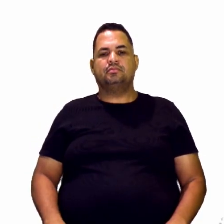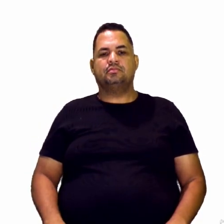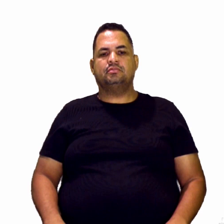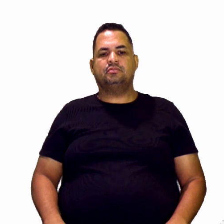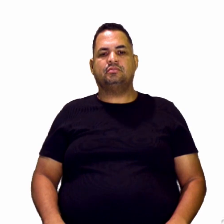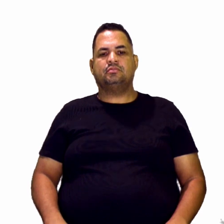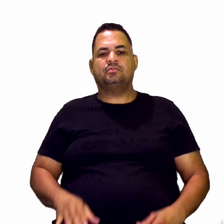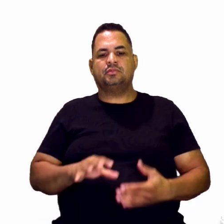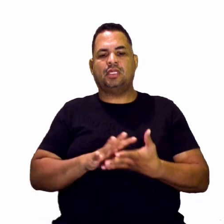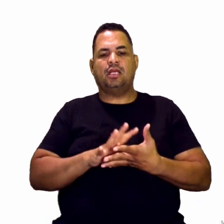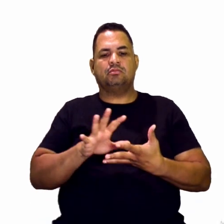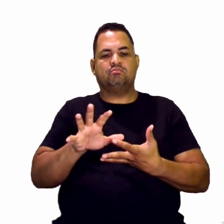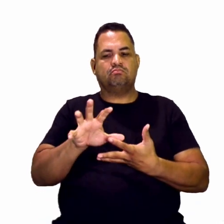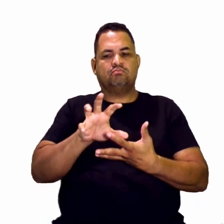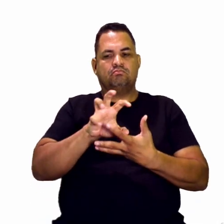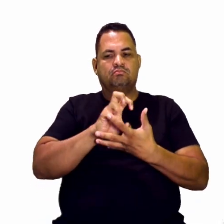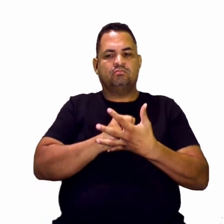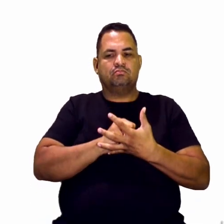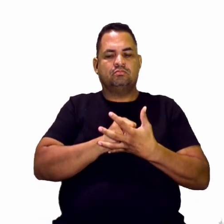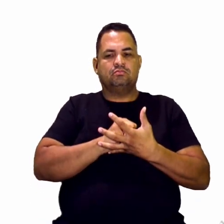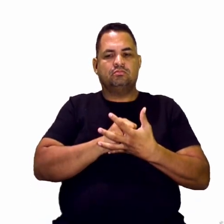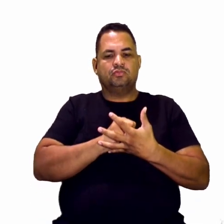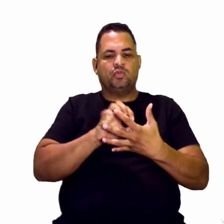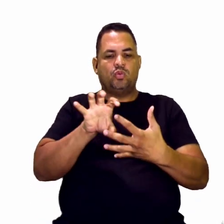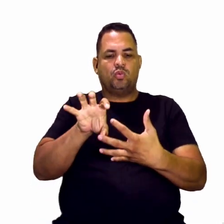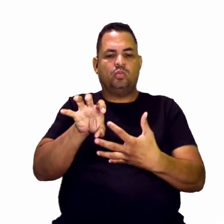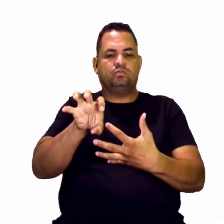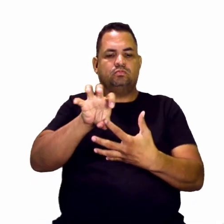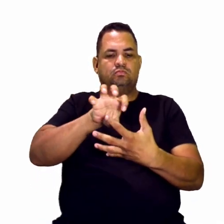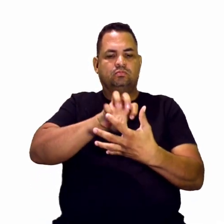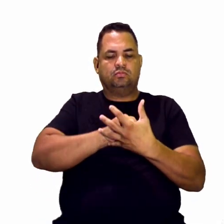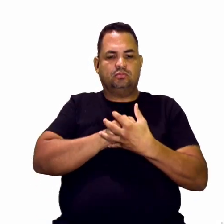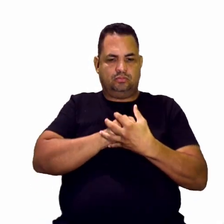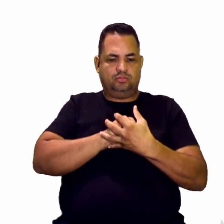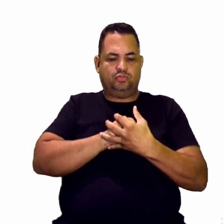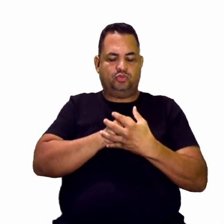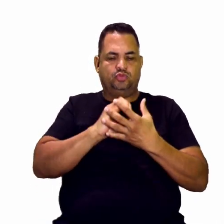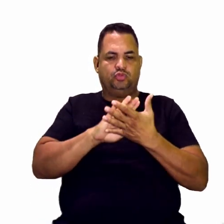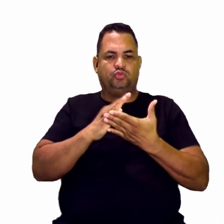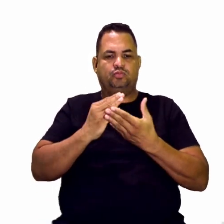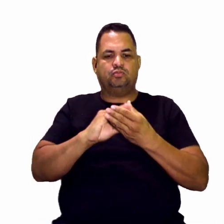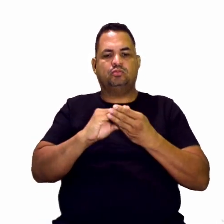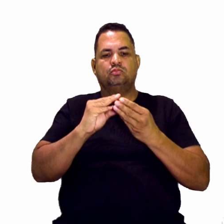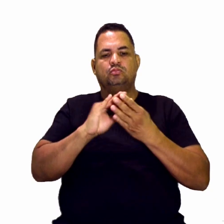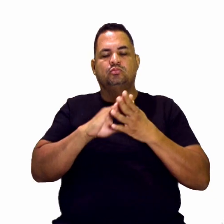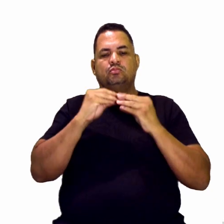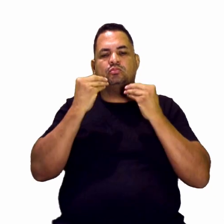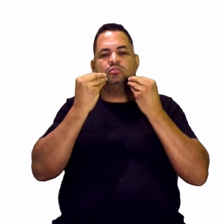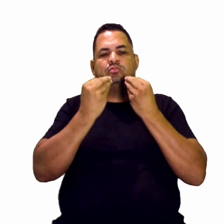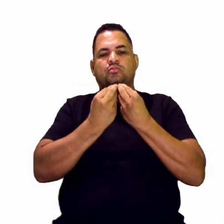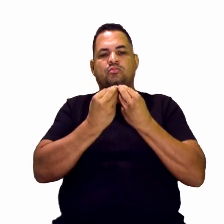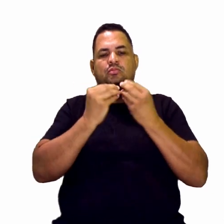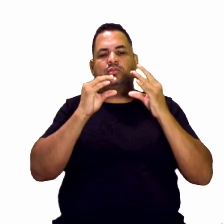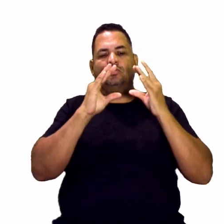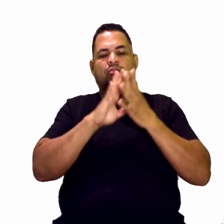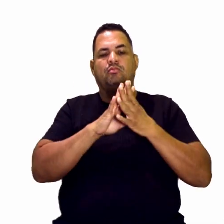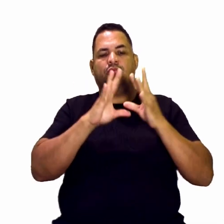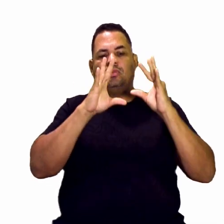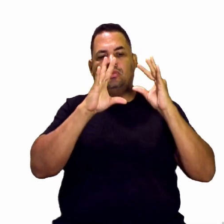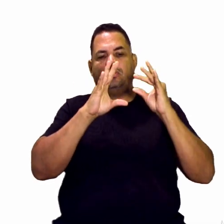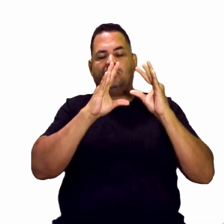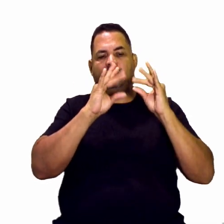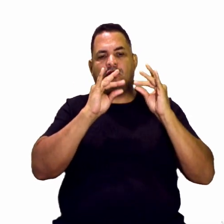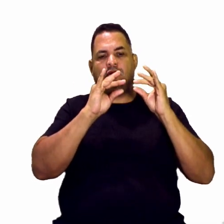o engolimento de substâncias líquidas, né? E fagocitose, que é